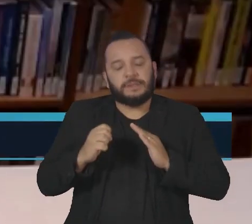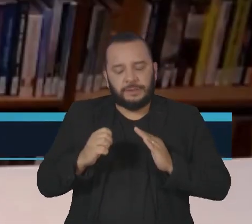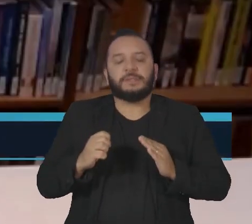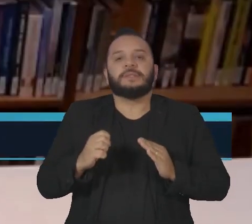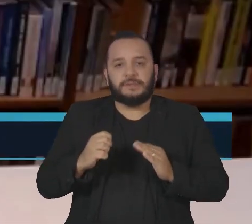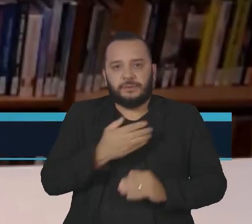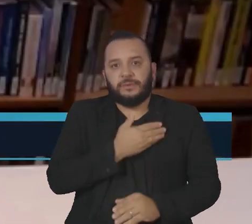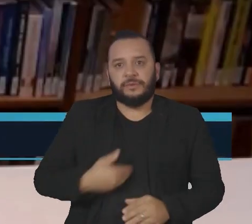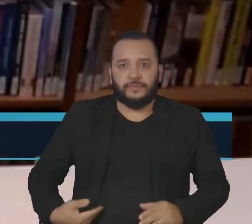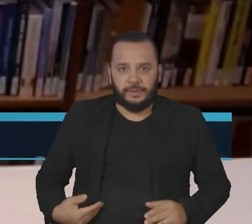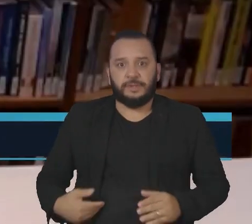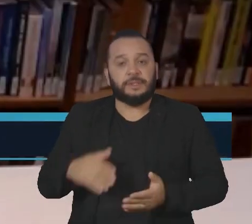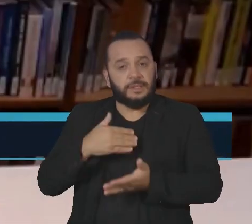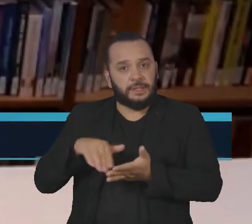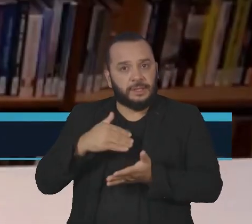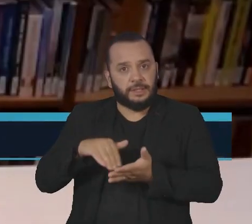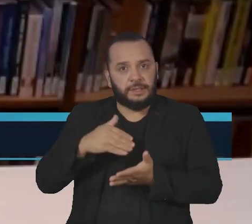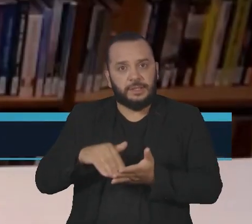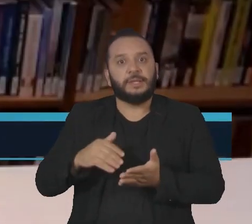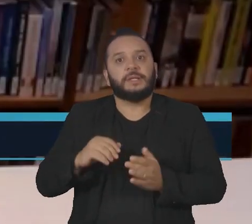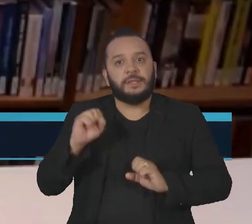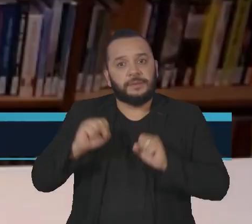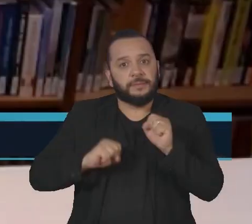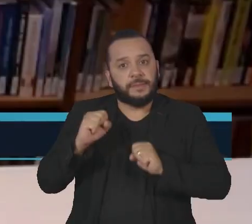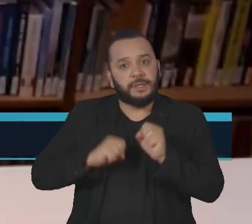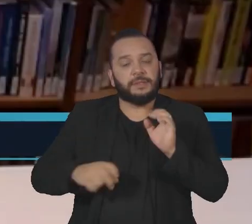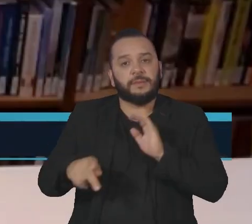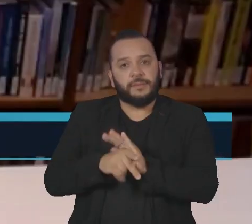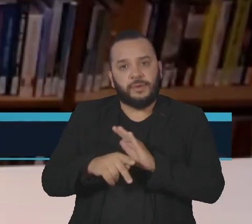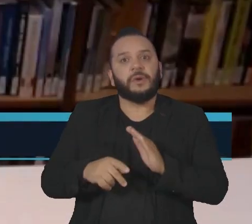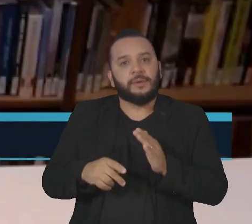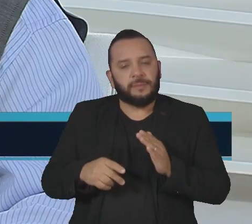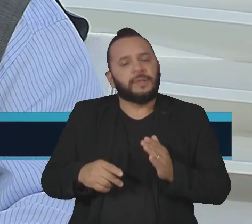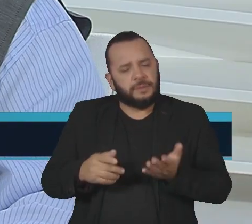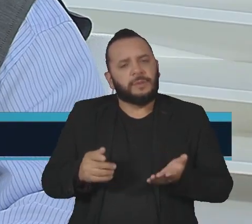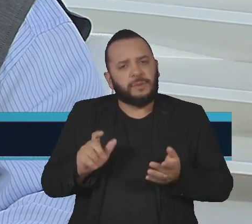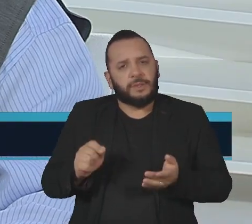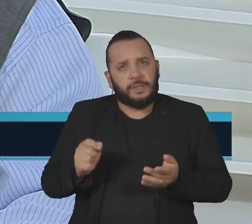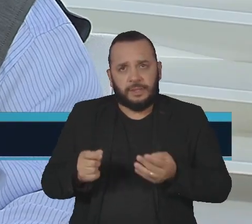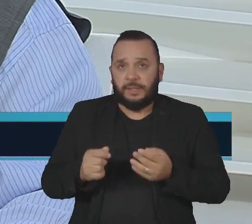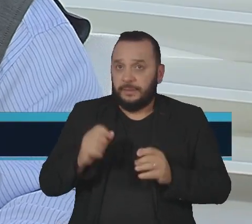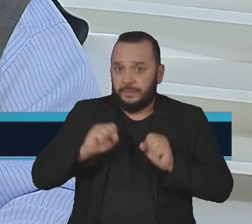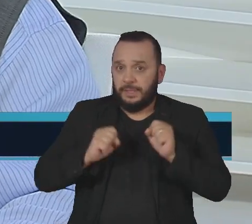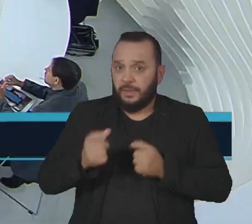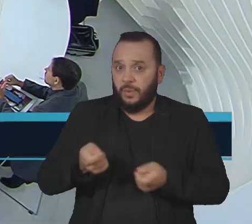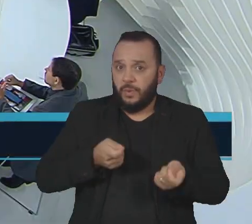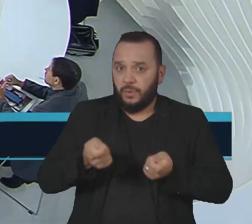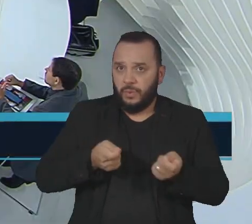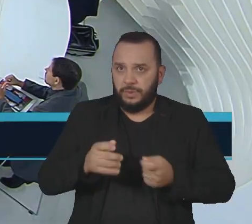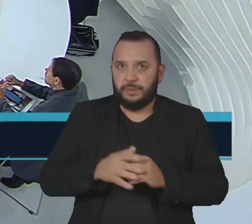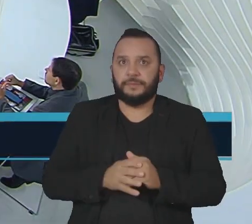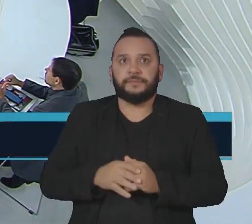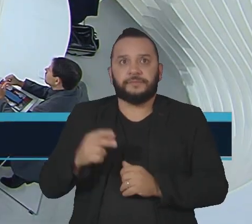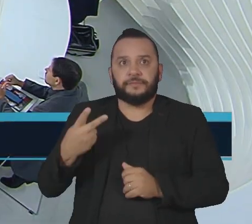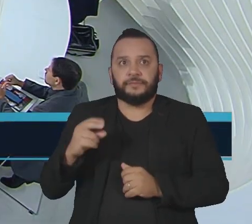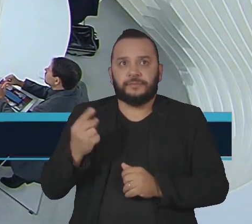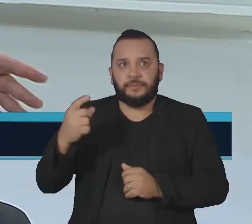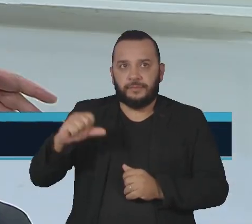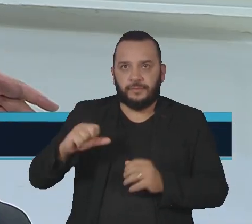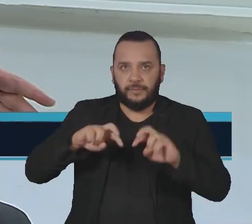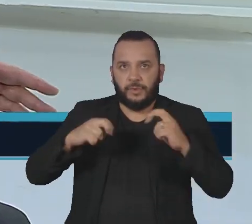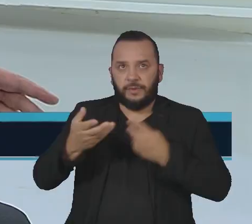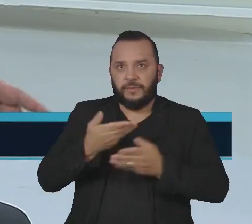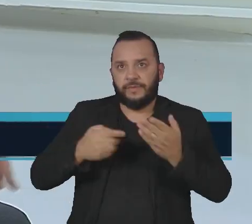das Empresas Estatais, que, se não me engano, existe até hoje, né? Em 2019, no programa Roda Viva da